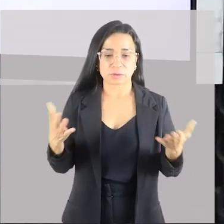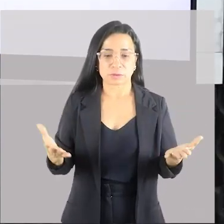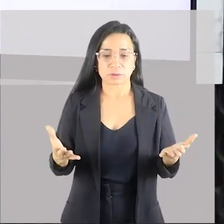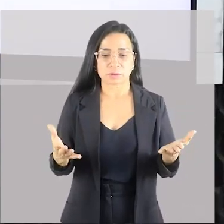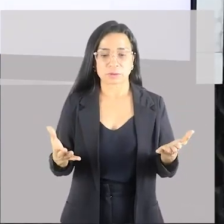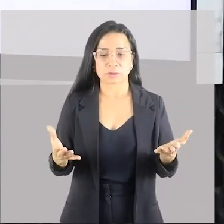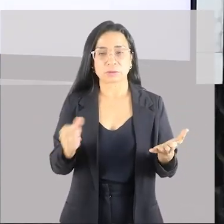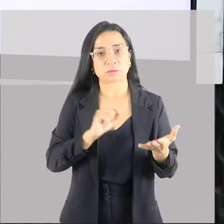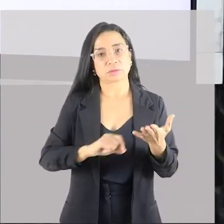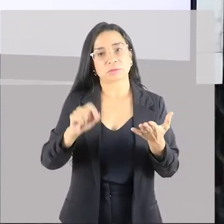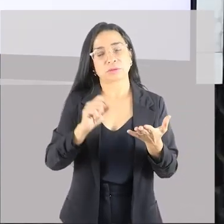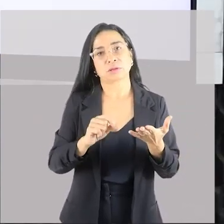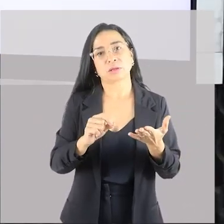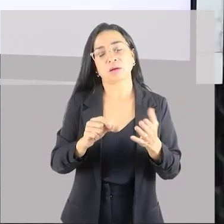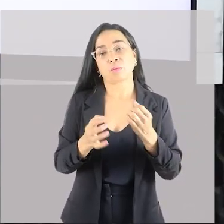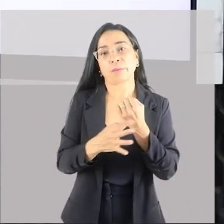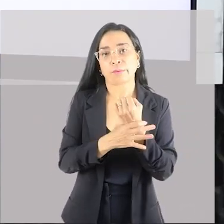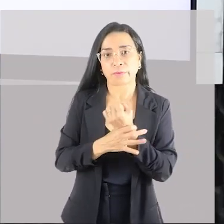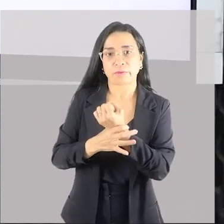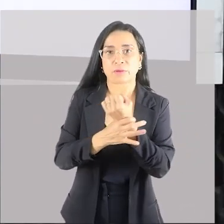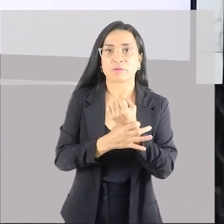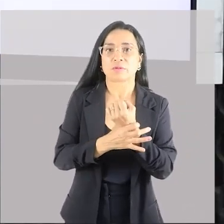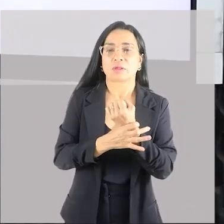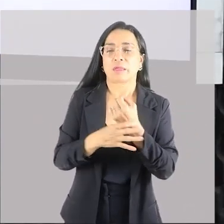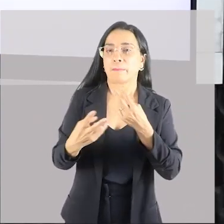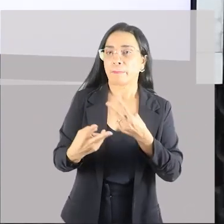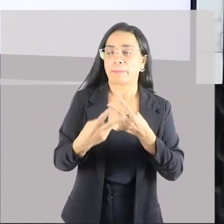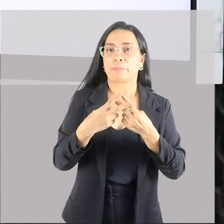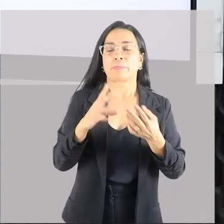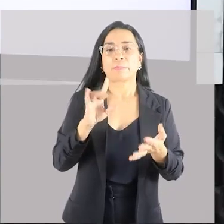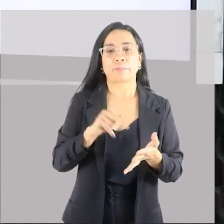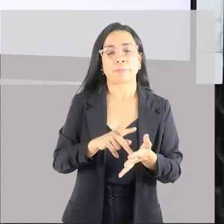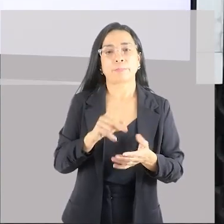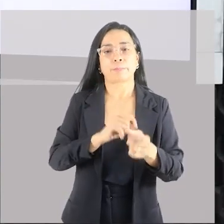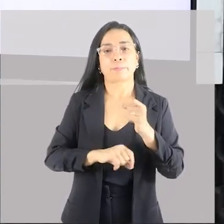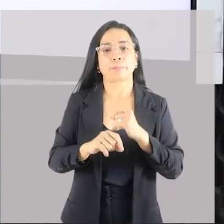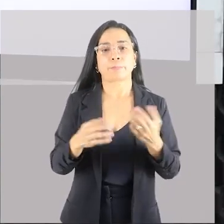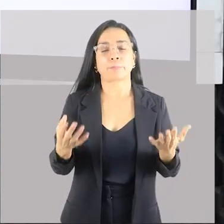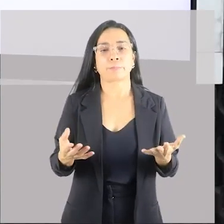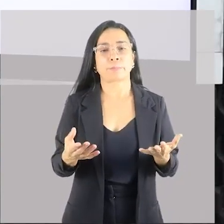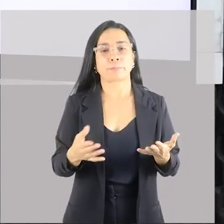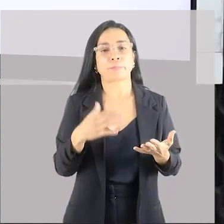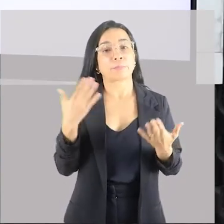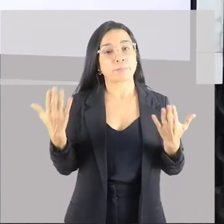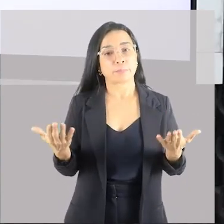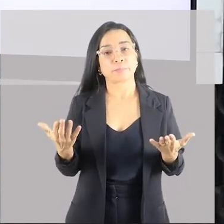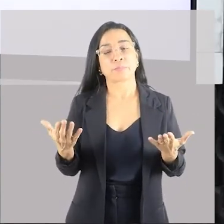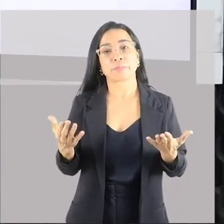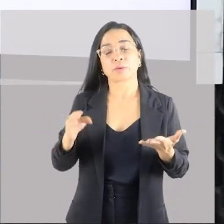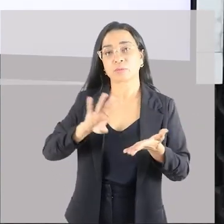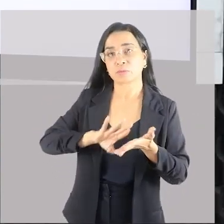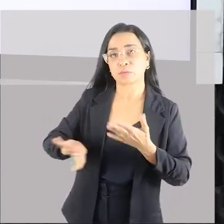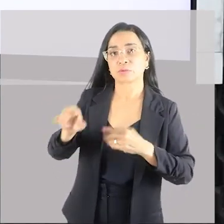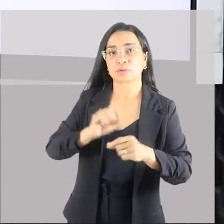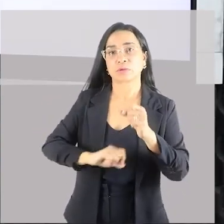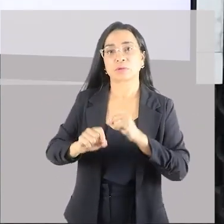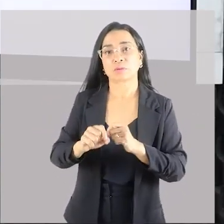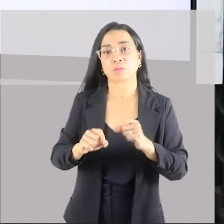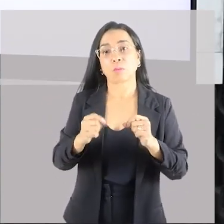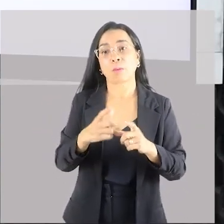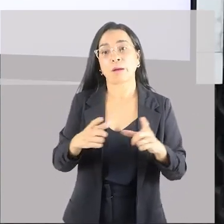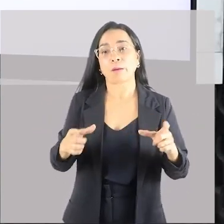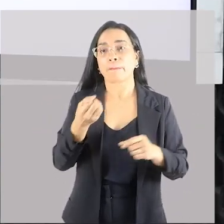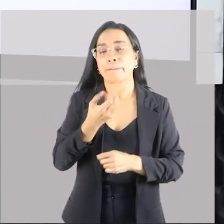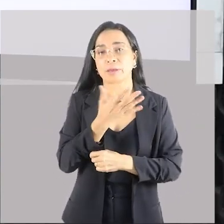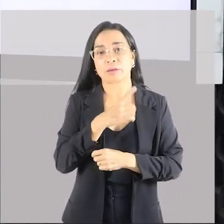o escravizei, na verdade. Olha só. Então, eu estou tirando dele o maior bem que ele tem,